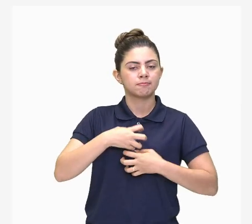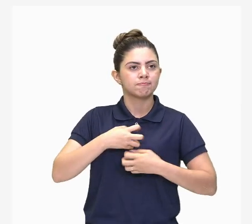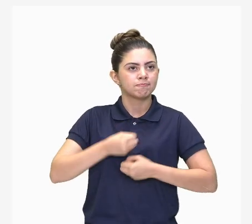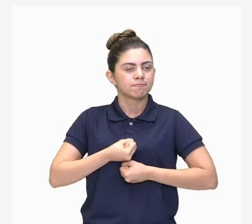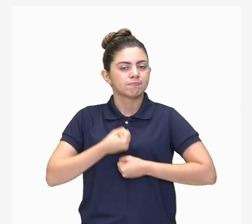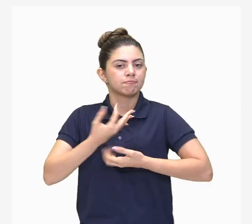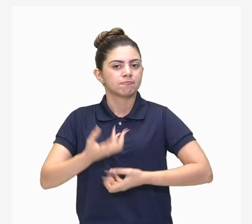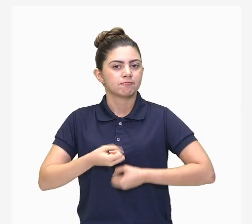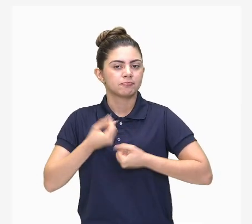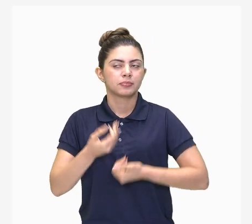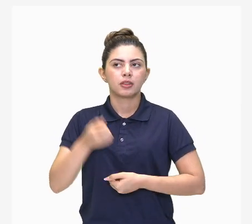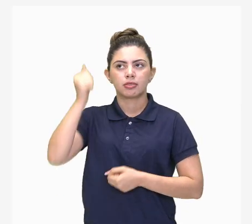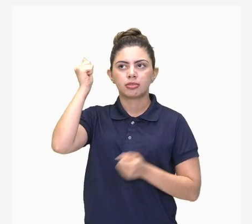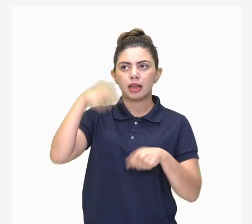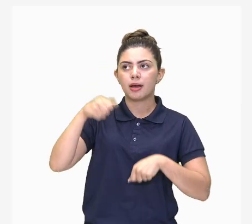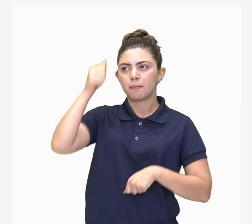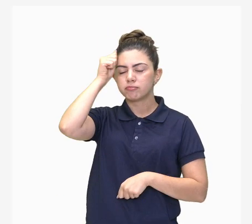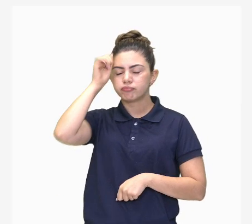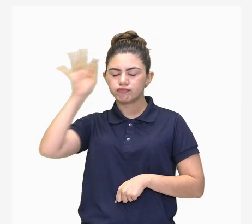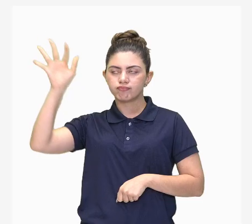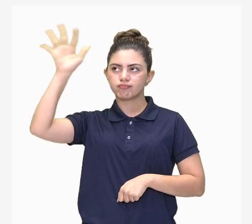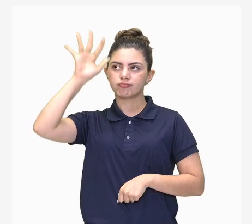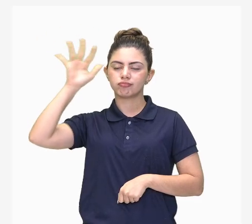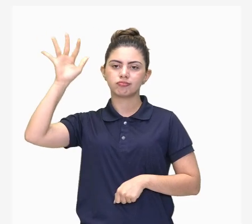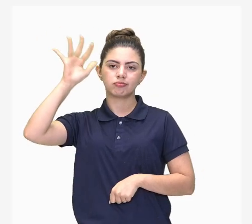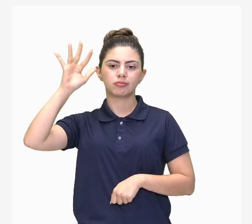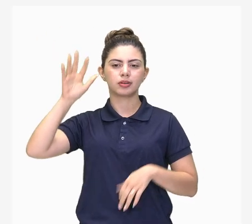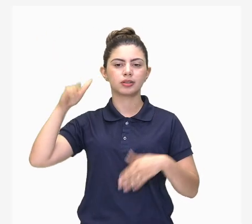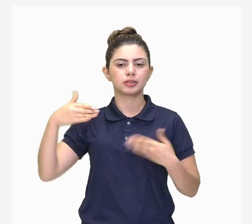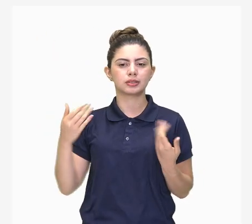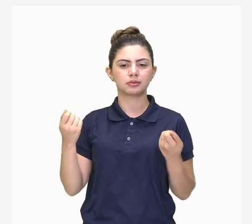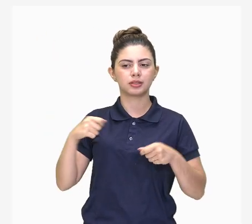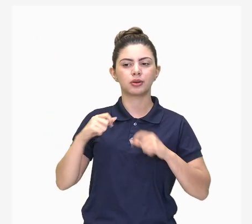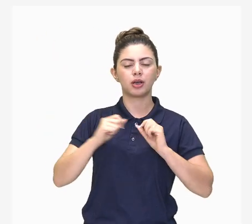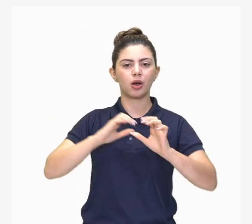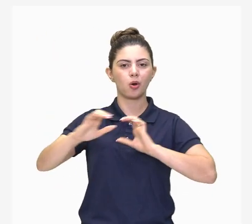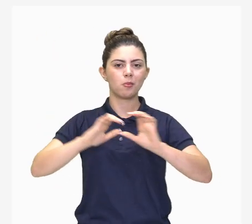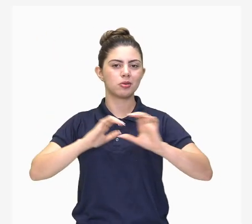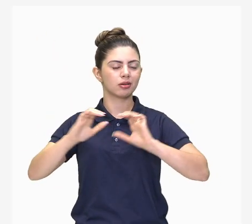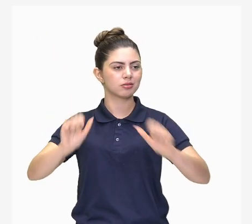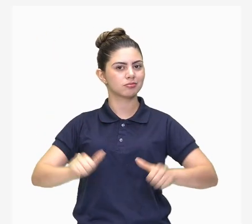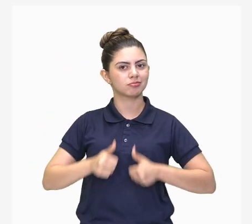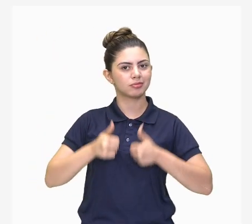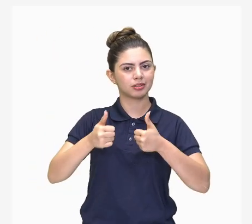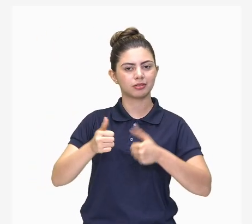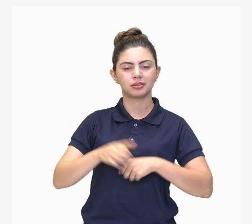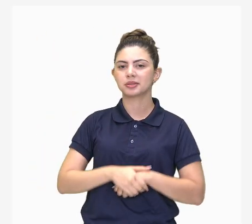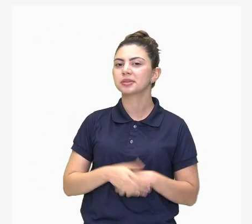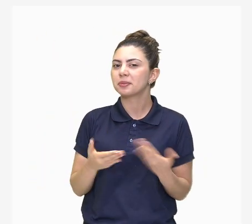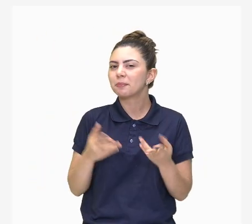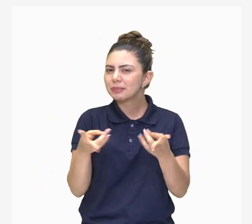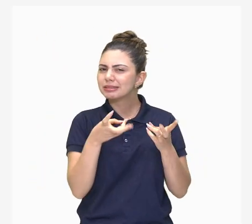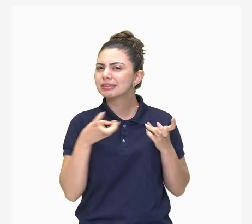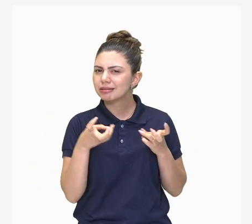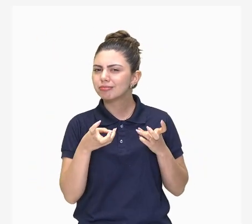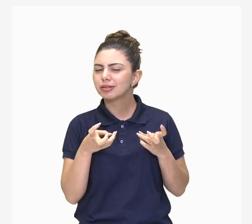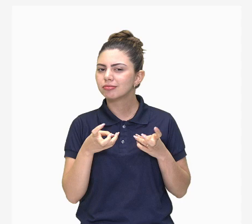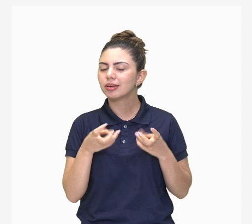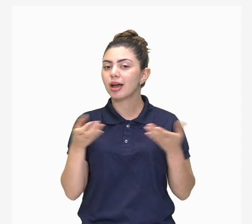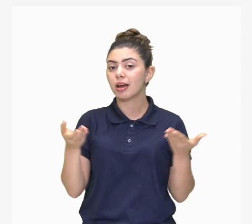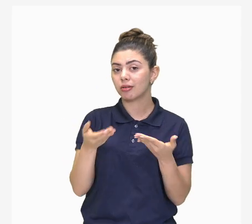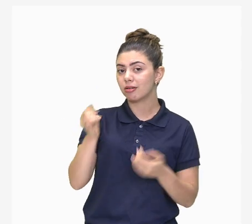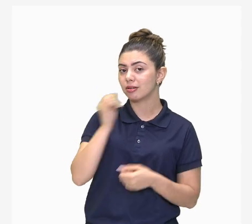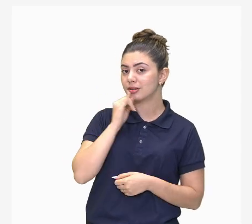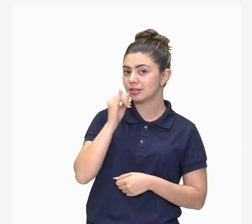cria imagens mentais e enriquece a comunicação. Então, olha só, para intensificar